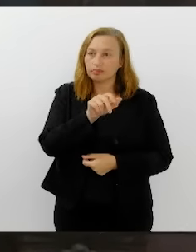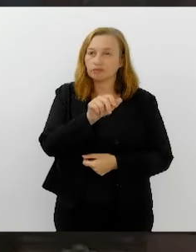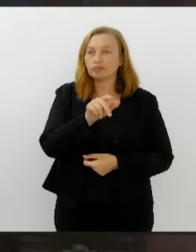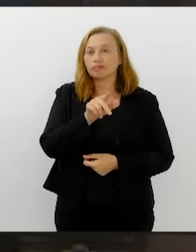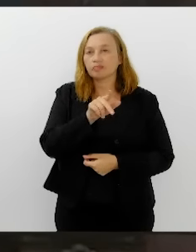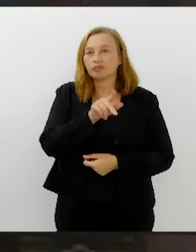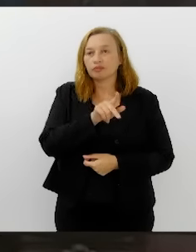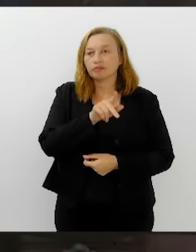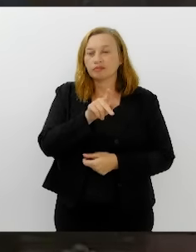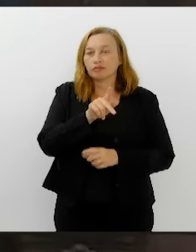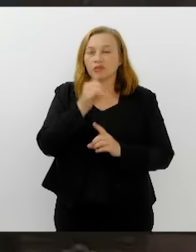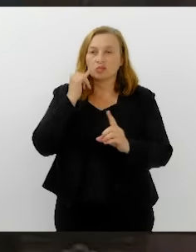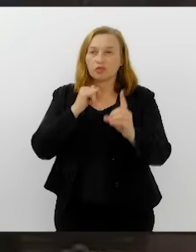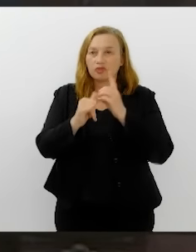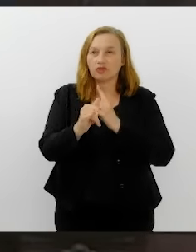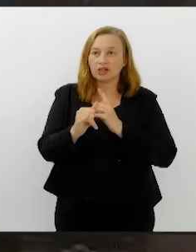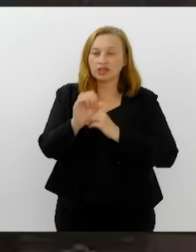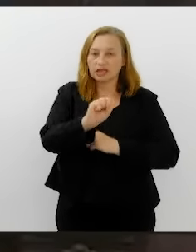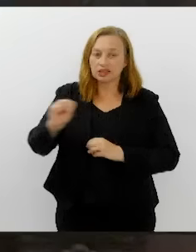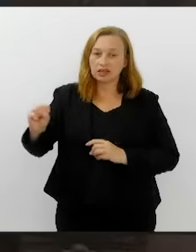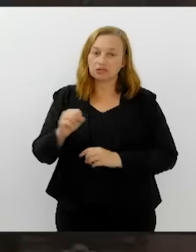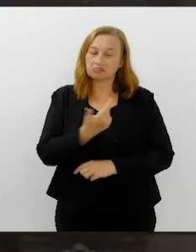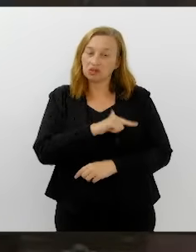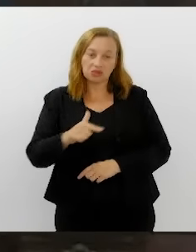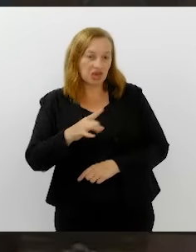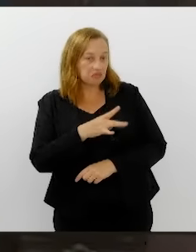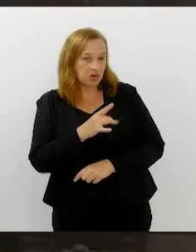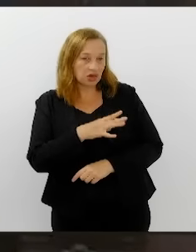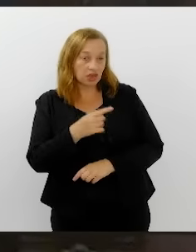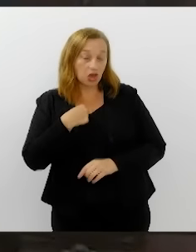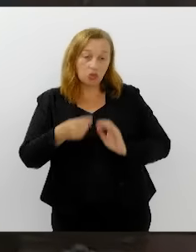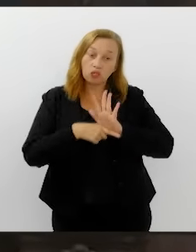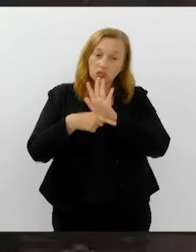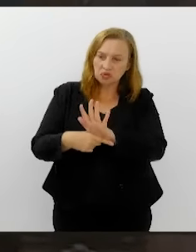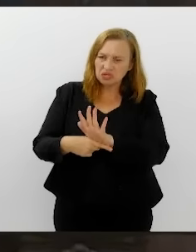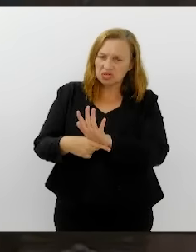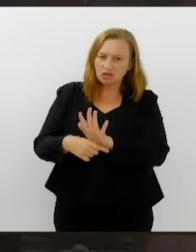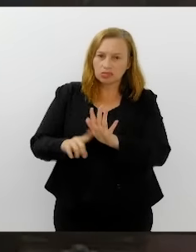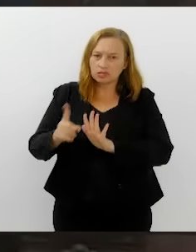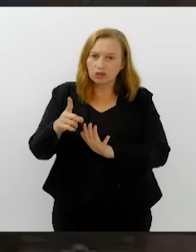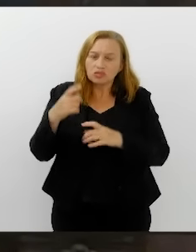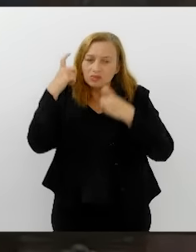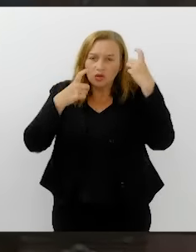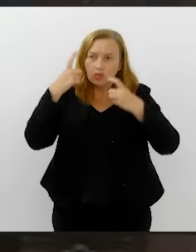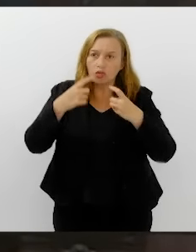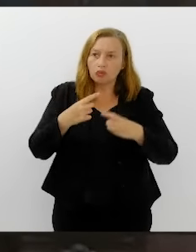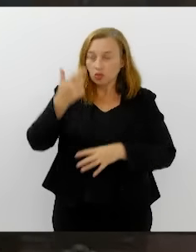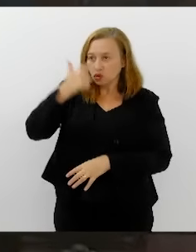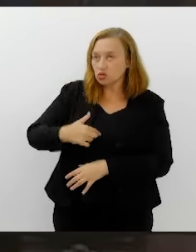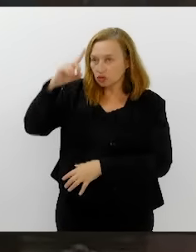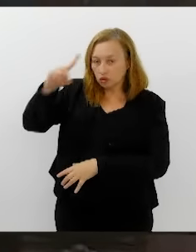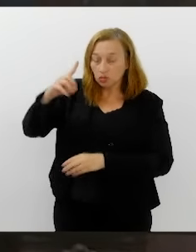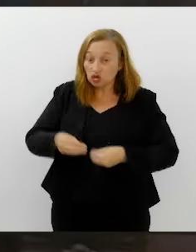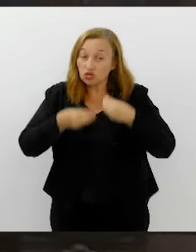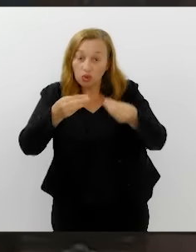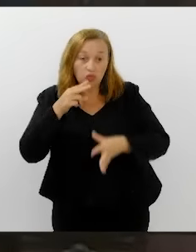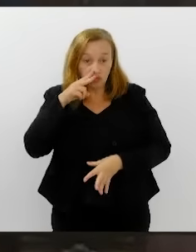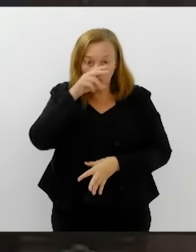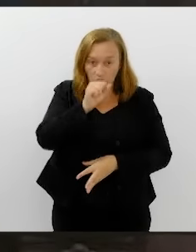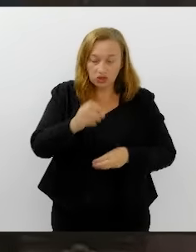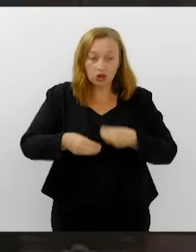não temas, porque eu sou contigo, não te assombres, porque eu sou o teu Deus, eu te fortaleço, eu